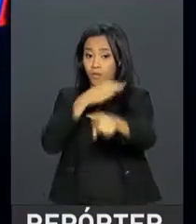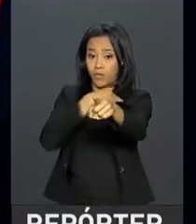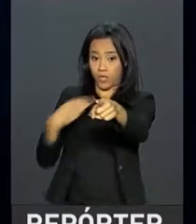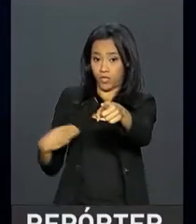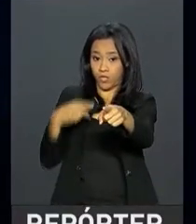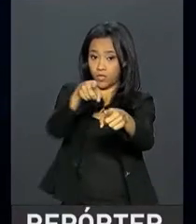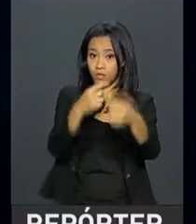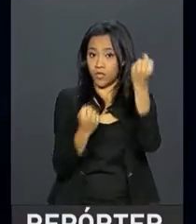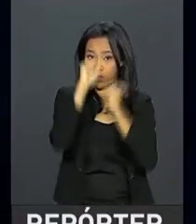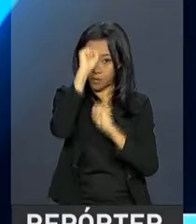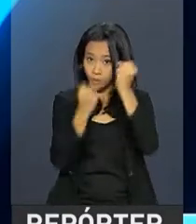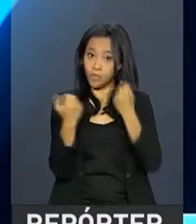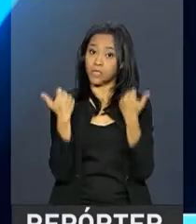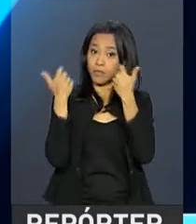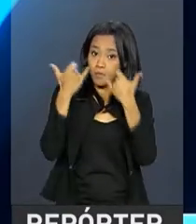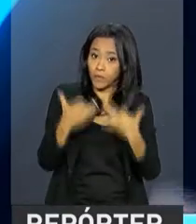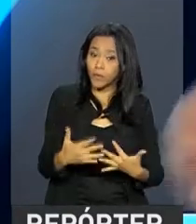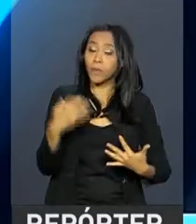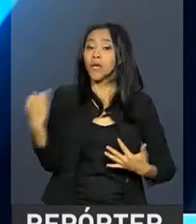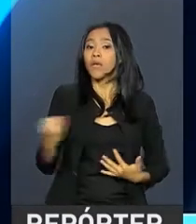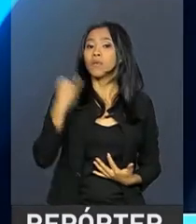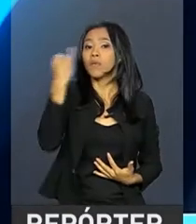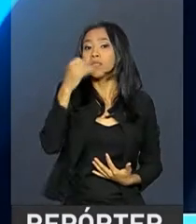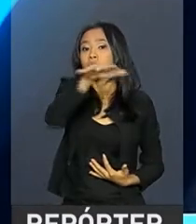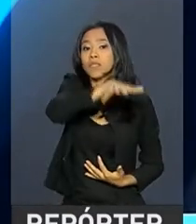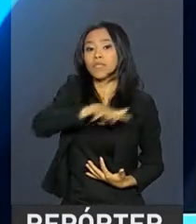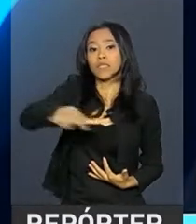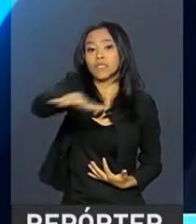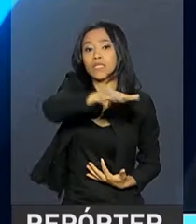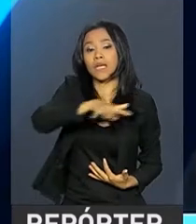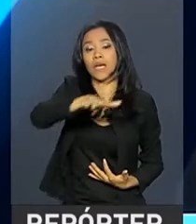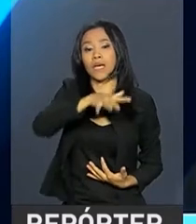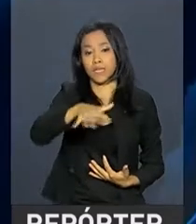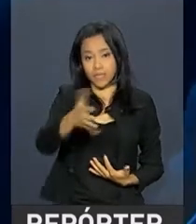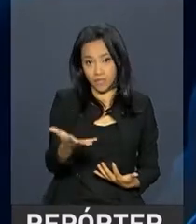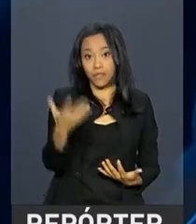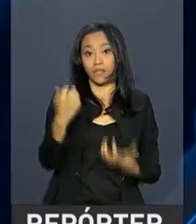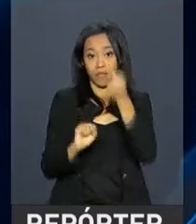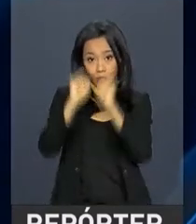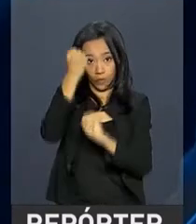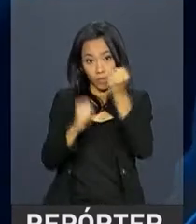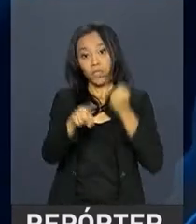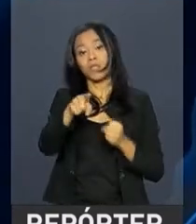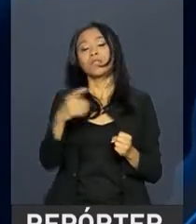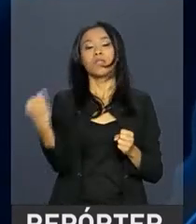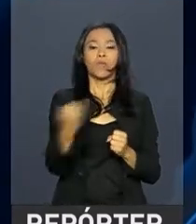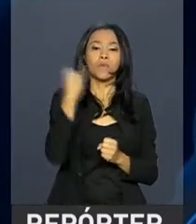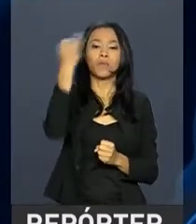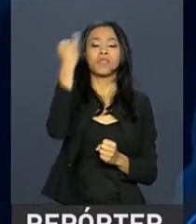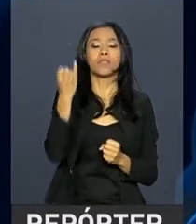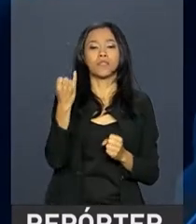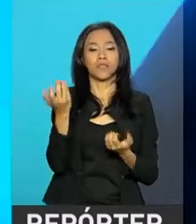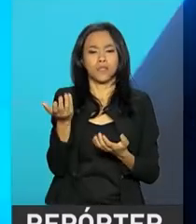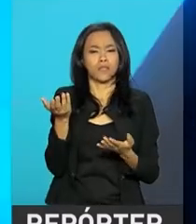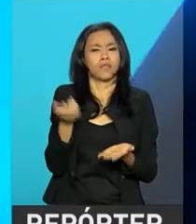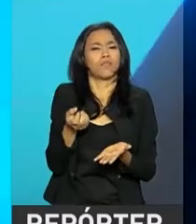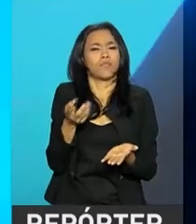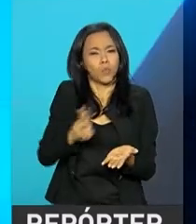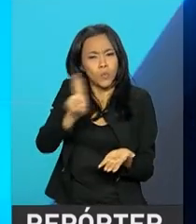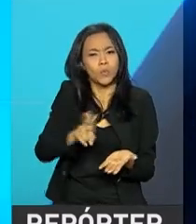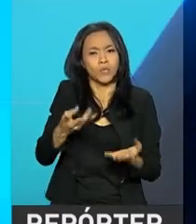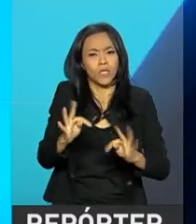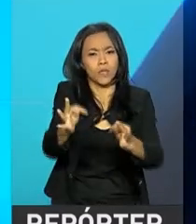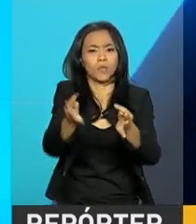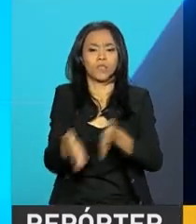serviços destacou a importância da indústria automobilística do estado ea relevância do investimento em tecnologia neste